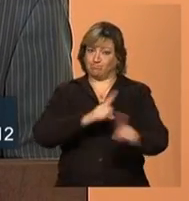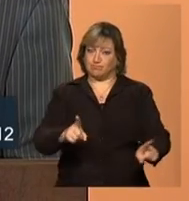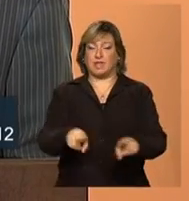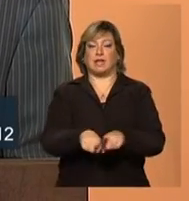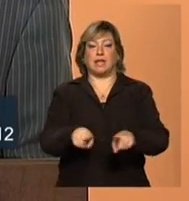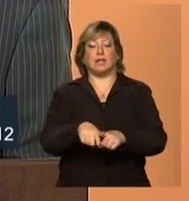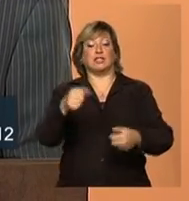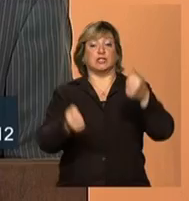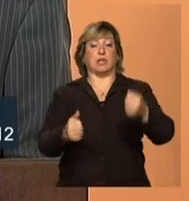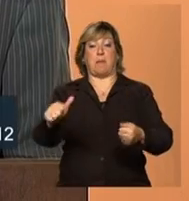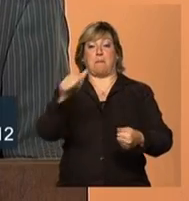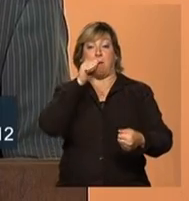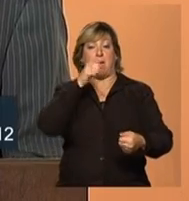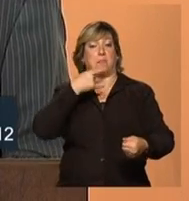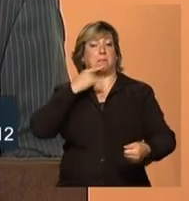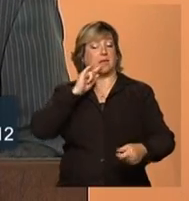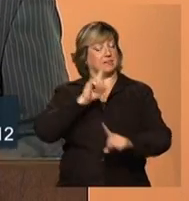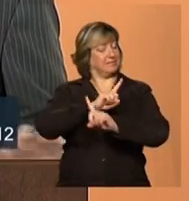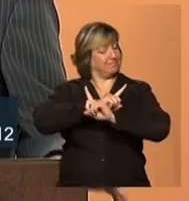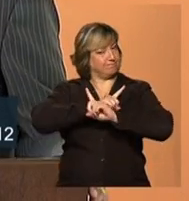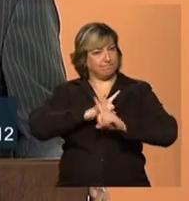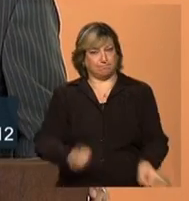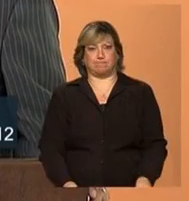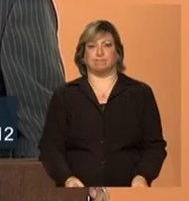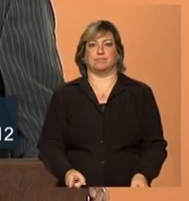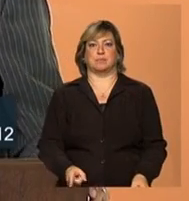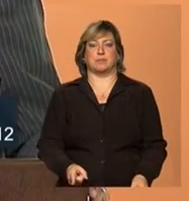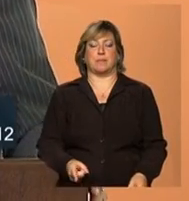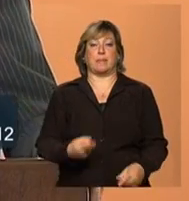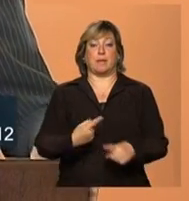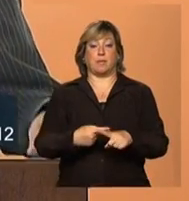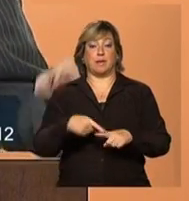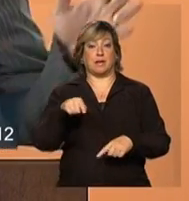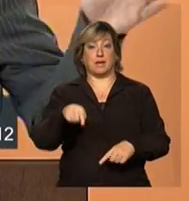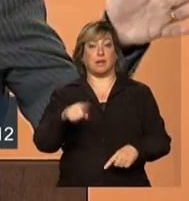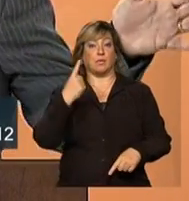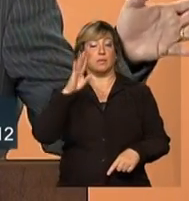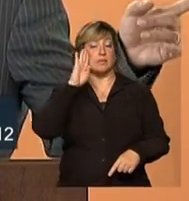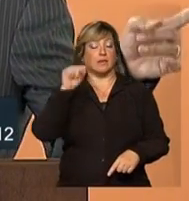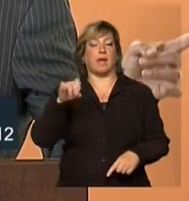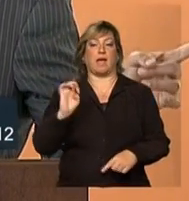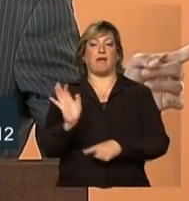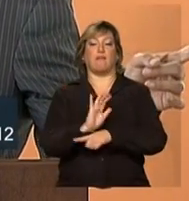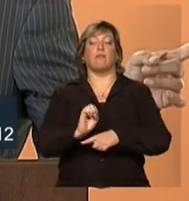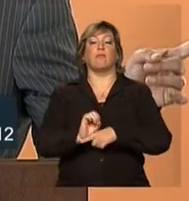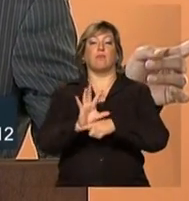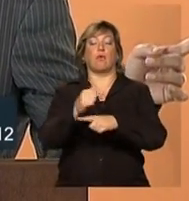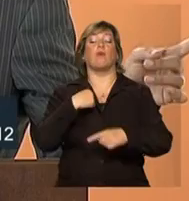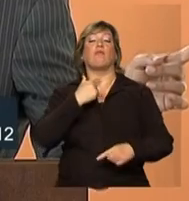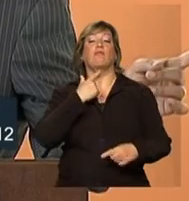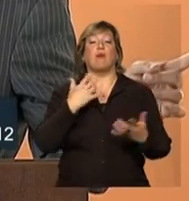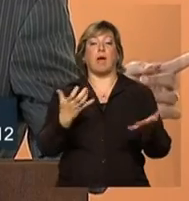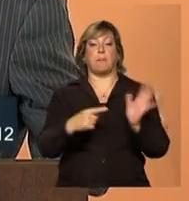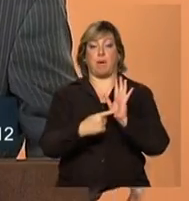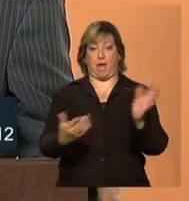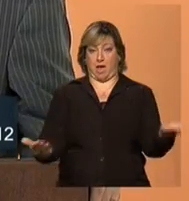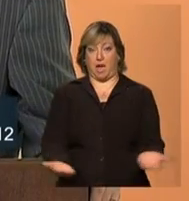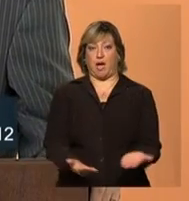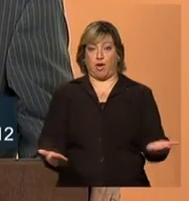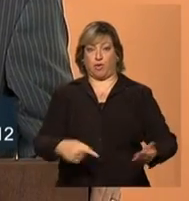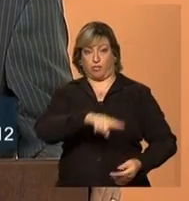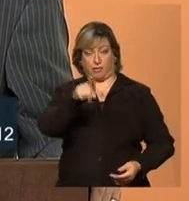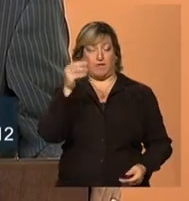não dirigir. Uma delas será o filme que eu gostaria de apresentar nesse